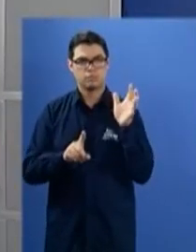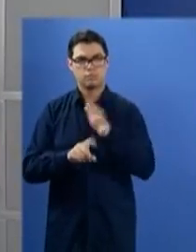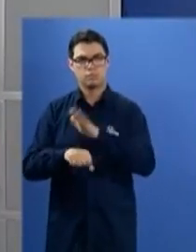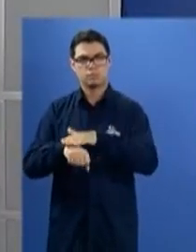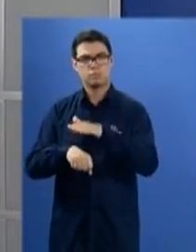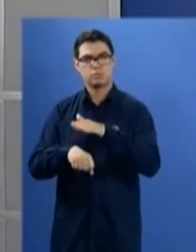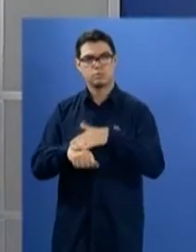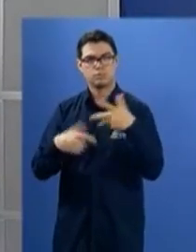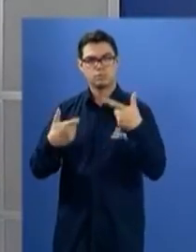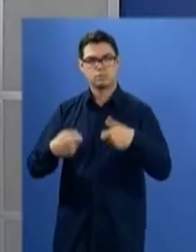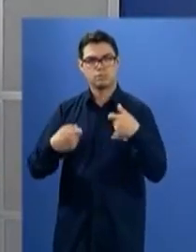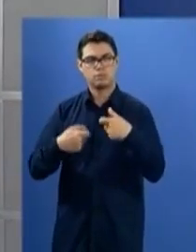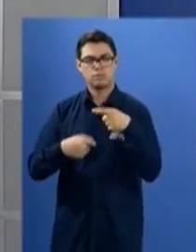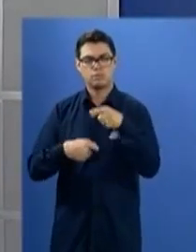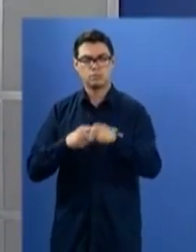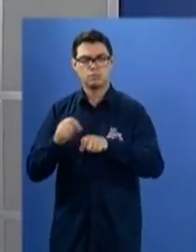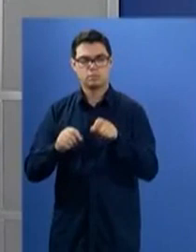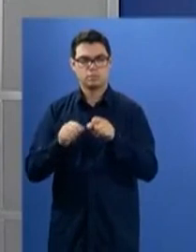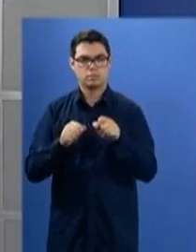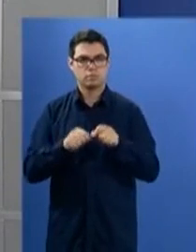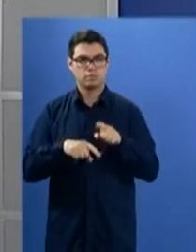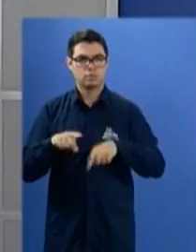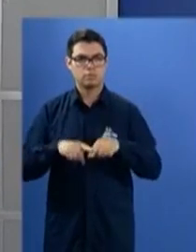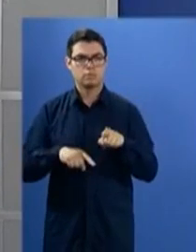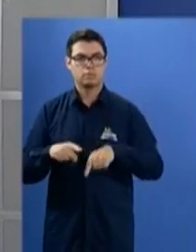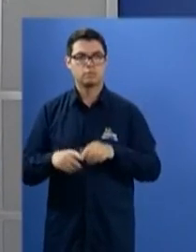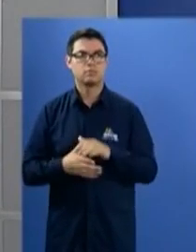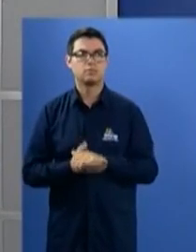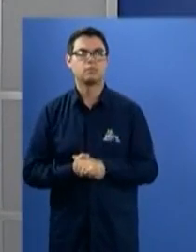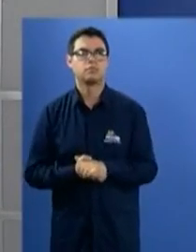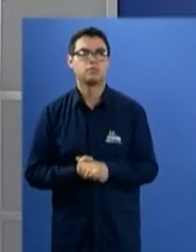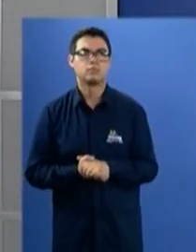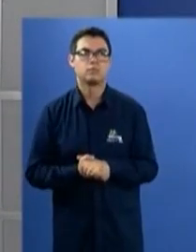tempo necessário para a fabricação de um produto.